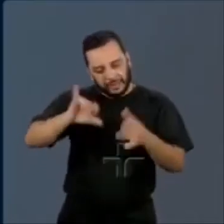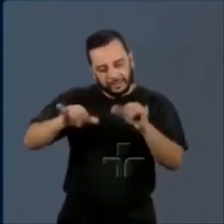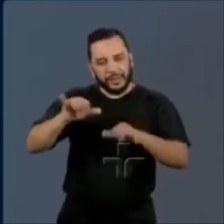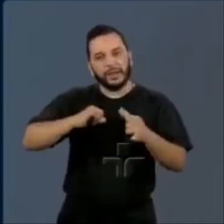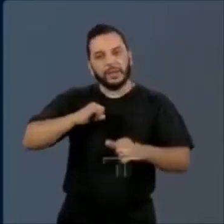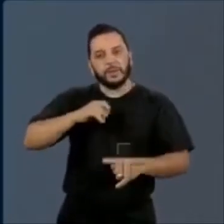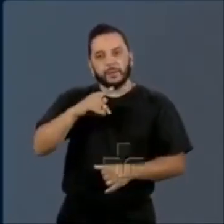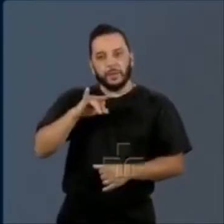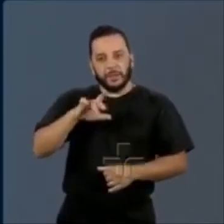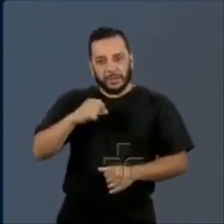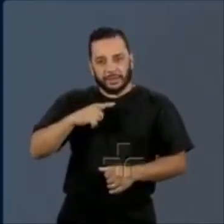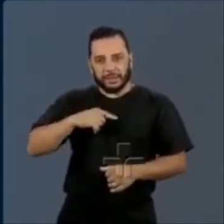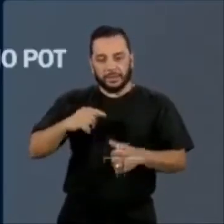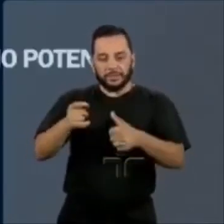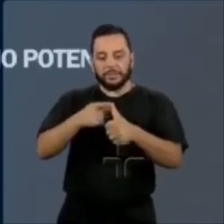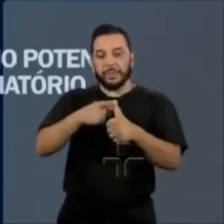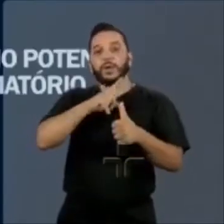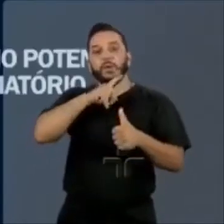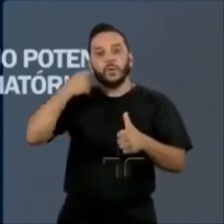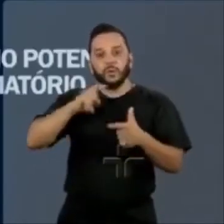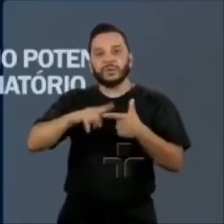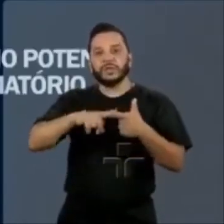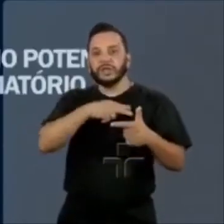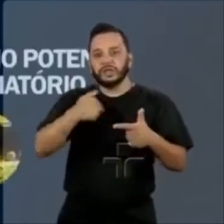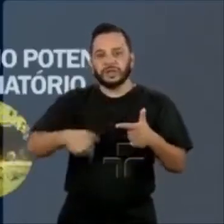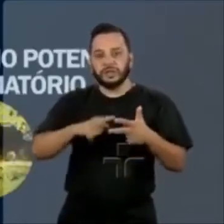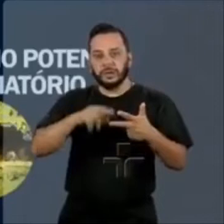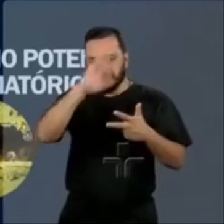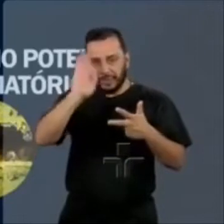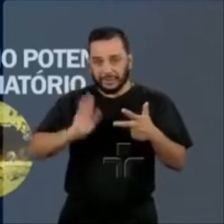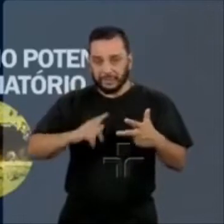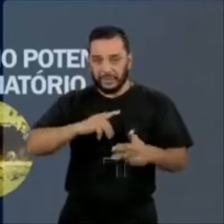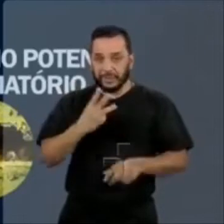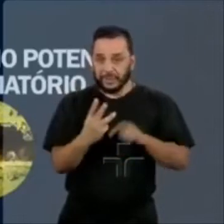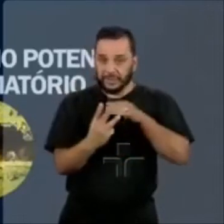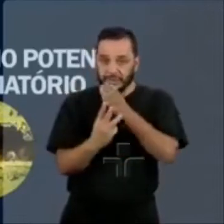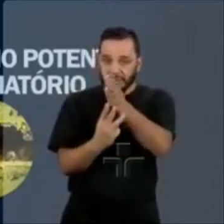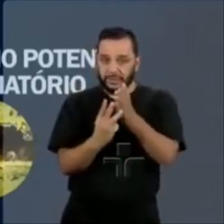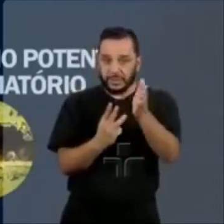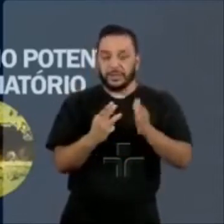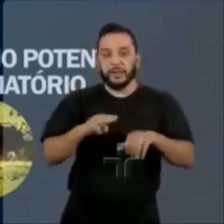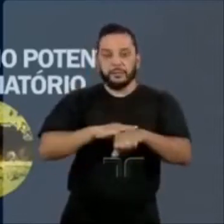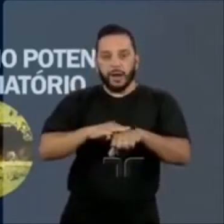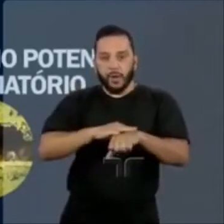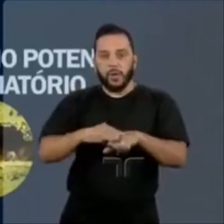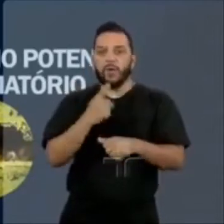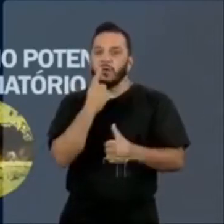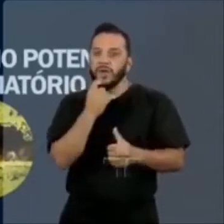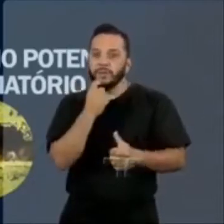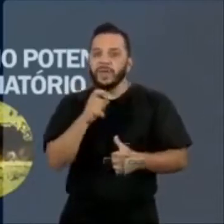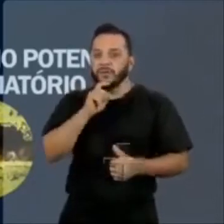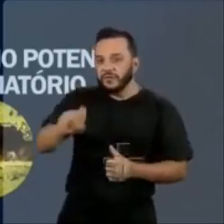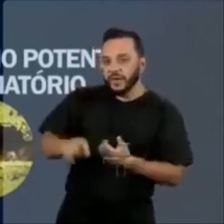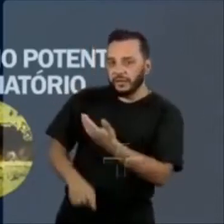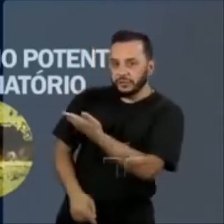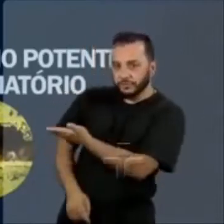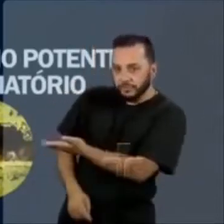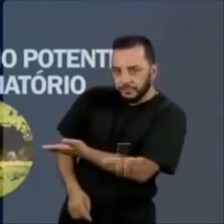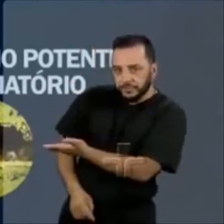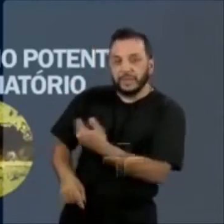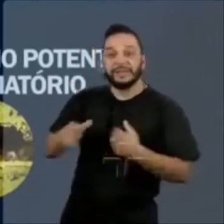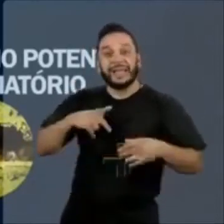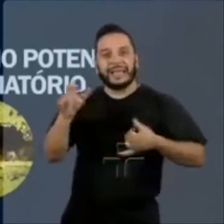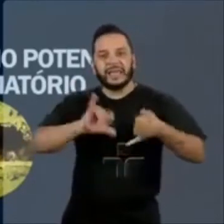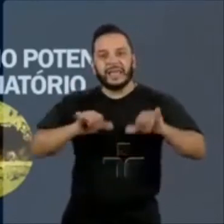rússia e da china são 13 tipos catalogados entre eles o marrom vermelho eo verde cada um tem uma composição química